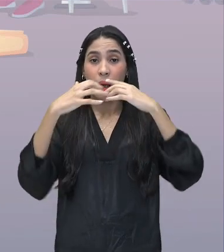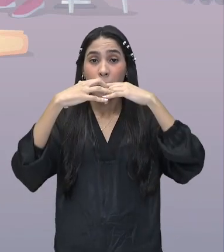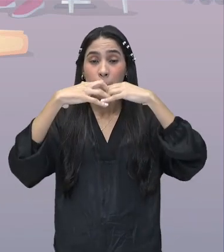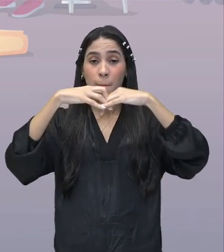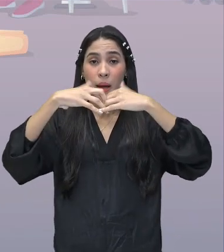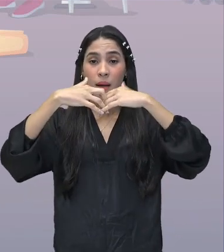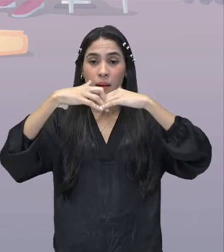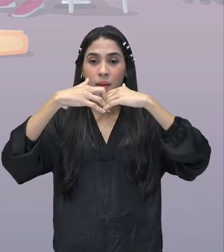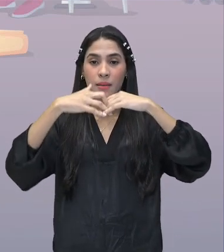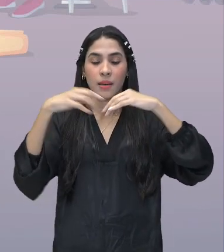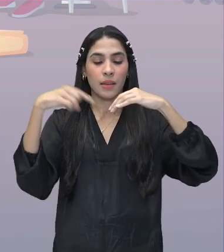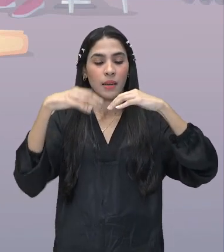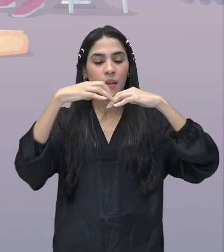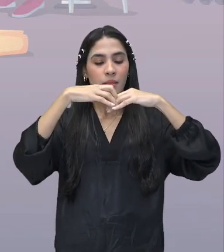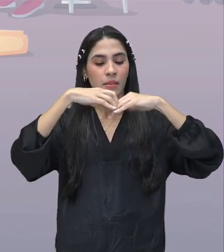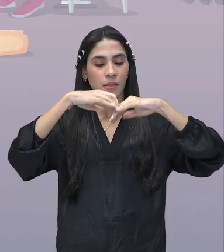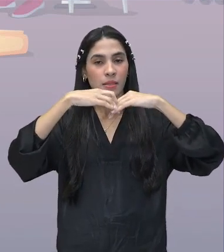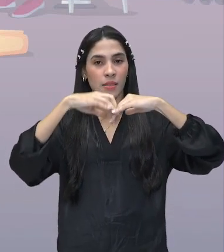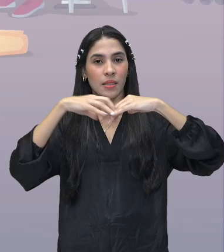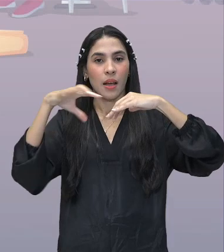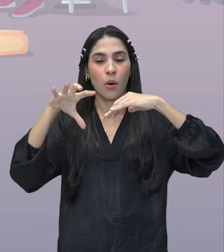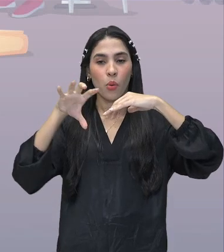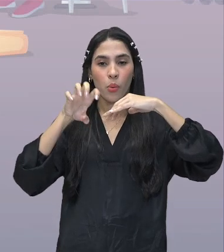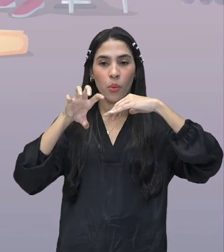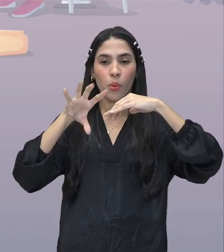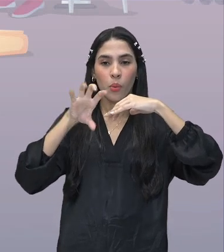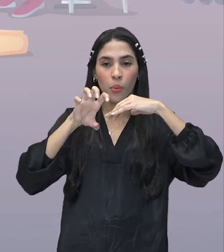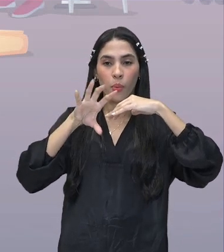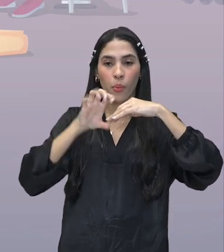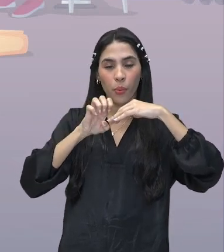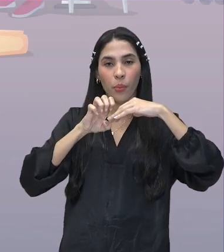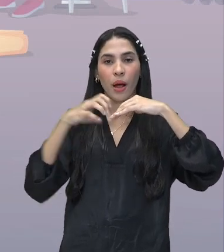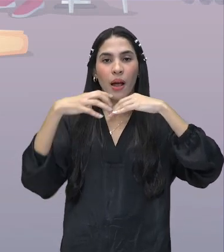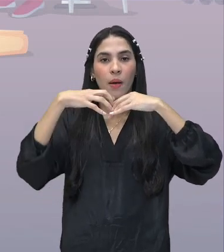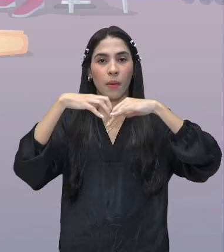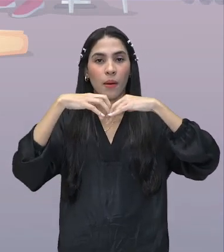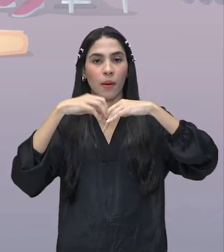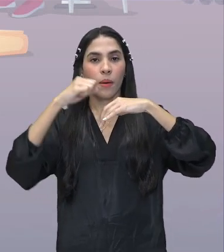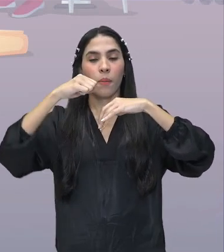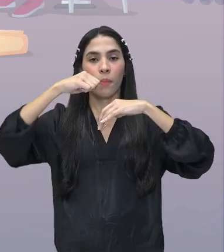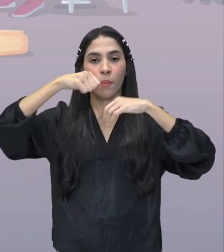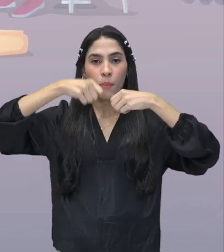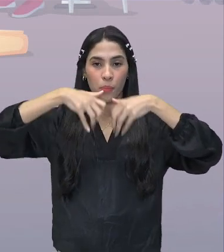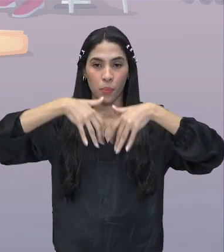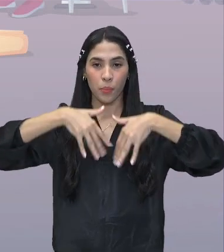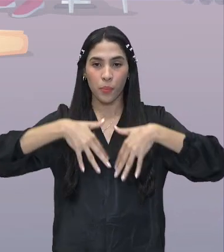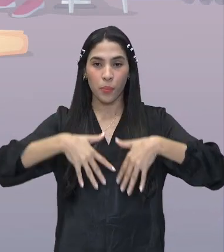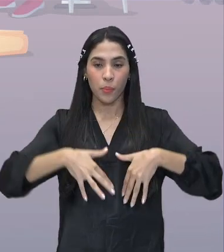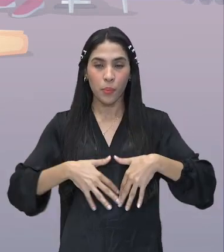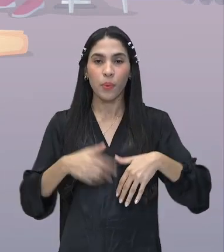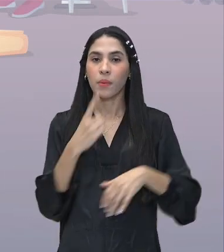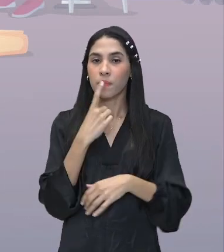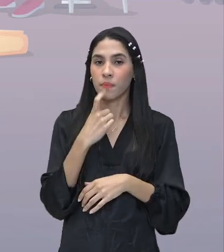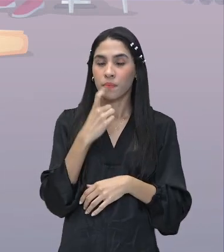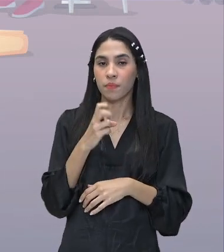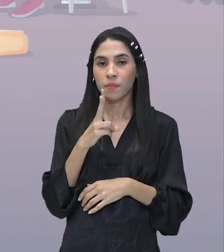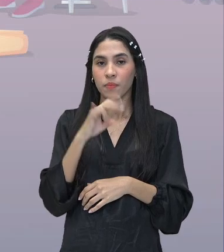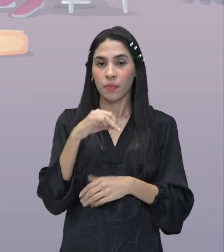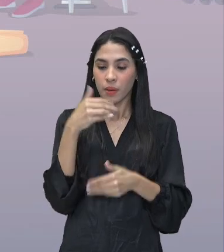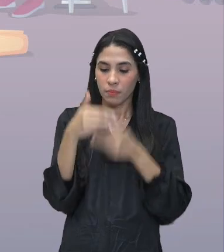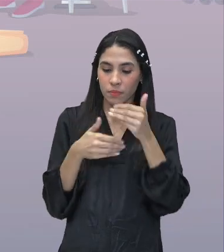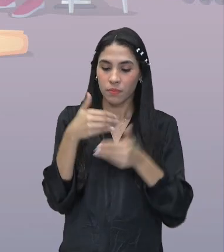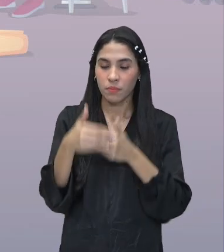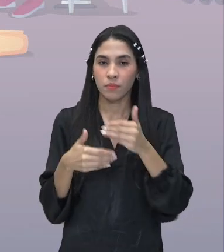né? Então, o nosso cérebro mais oxigenado, né, trazendo um fluxo sanguíneo maior para o nosso cérebro, ele vai trabalhar de uma maneira